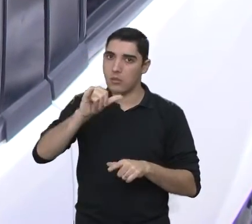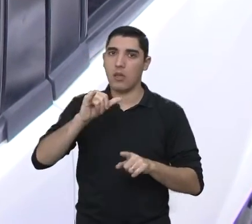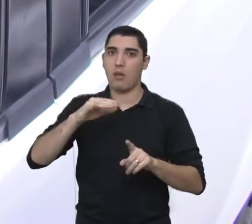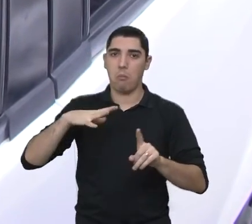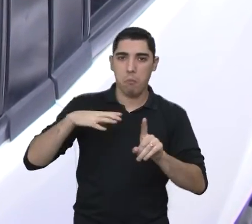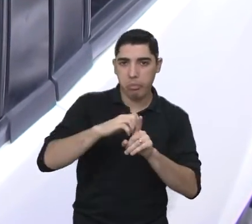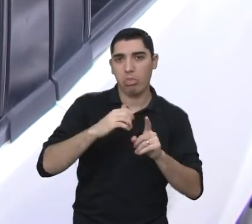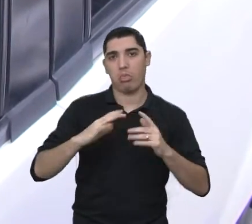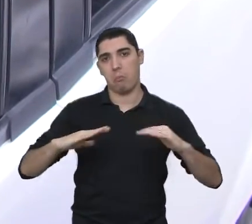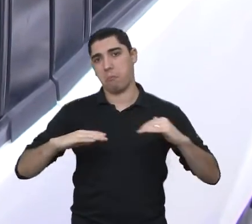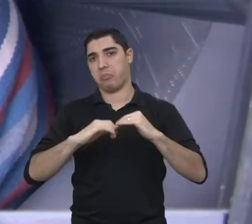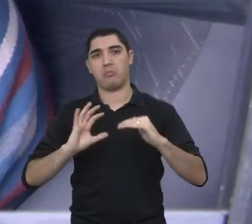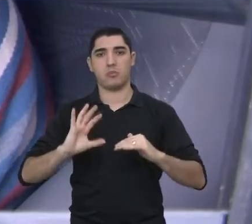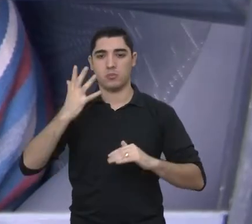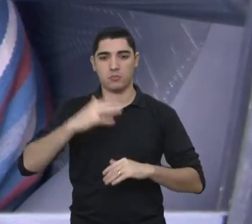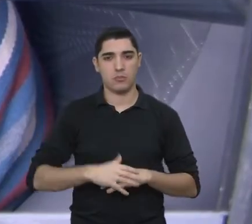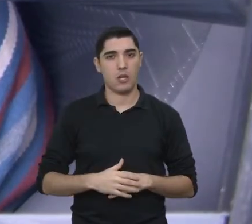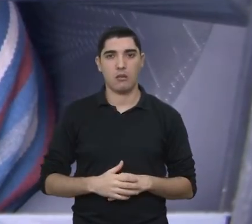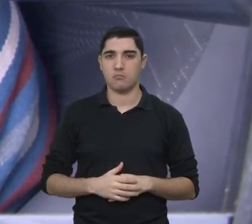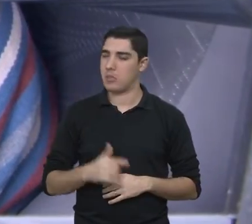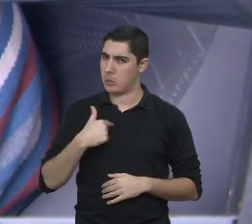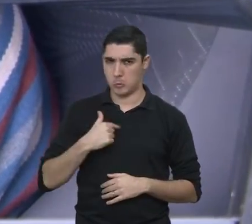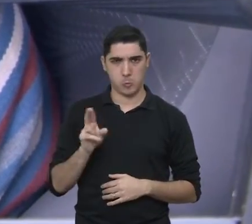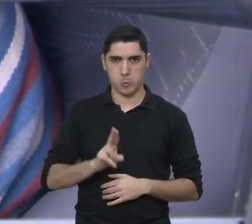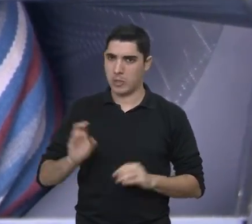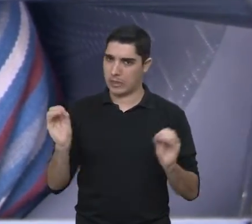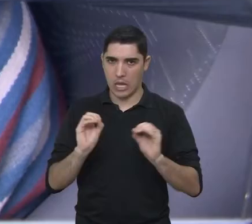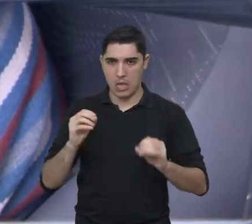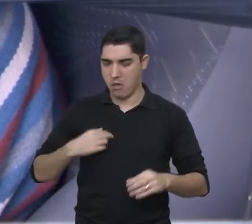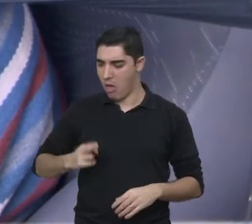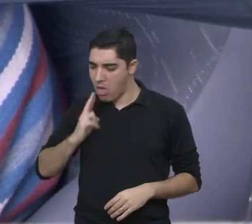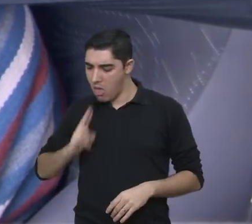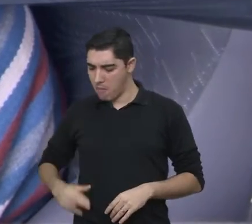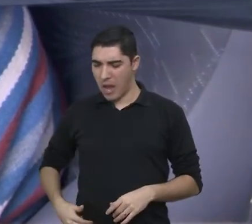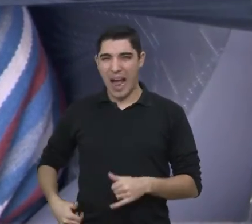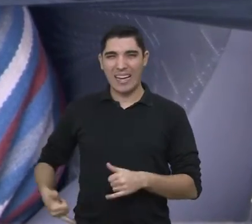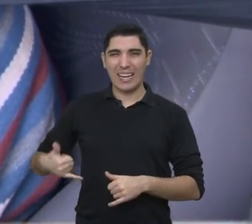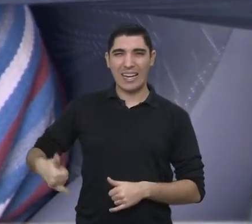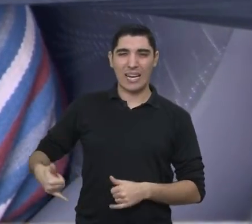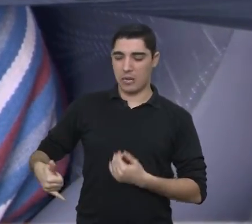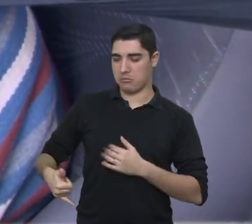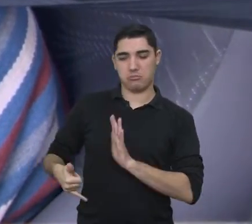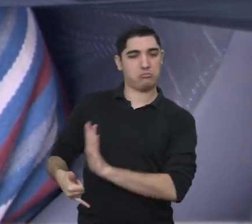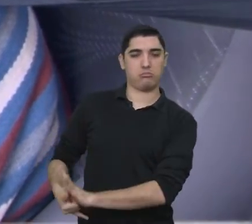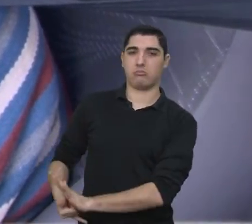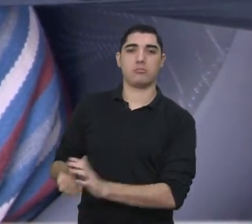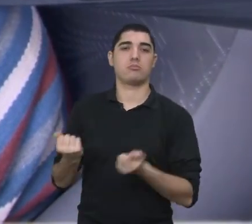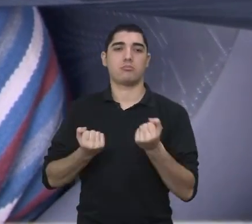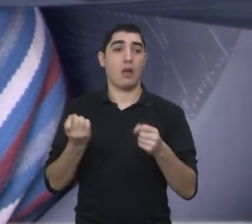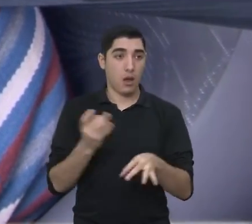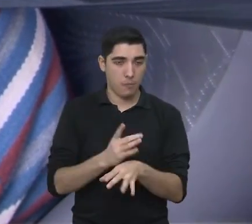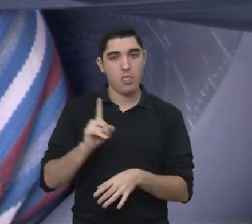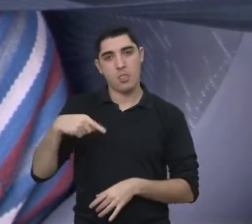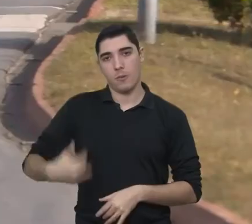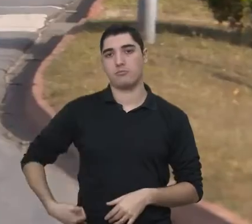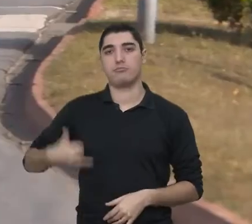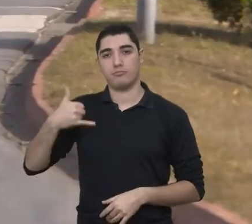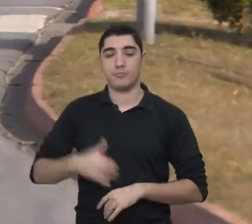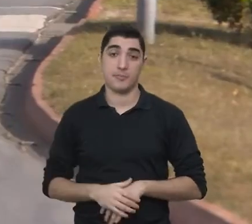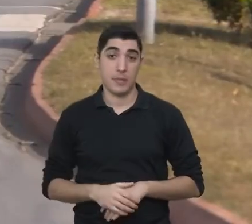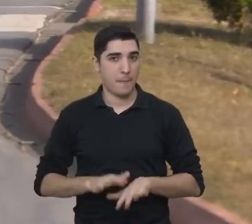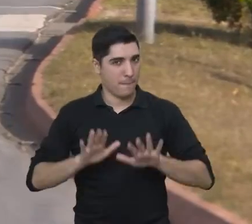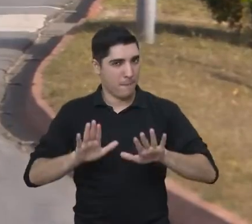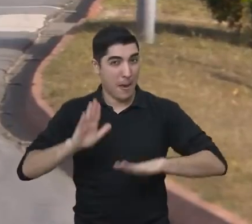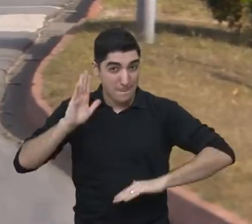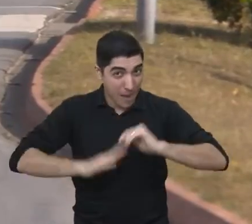E para evitar acidente, né? Eu não uso. Não respondo chamada, nada. Vou ver depois.